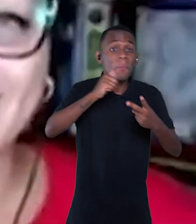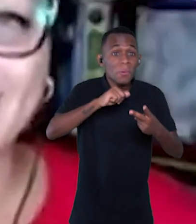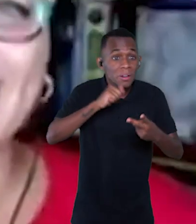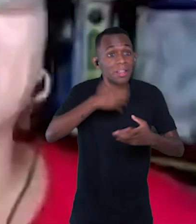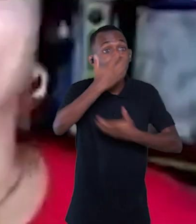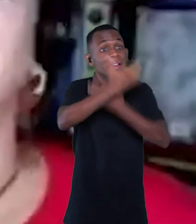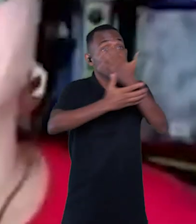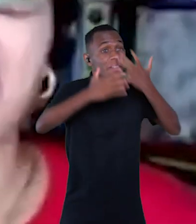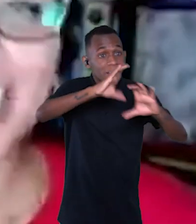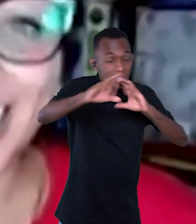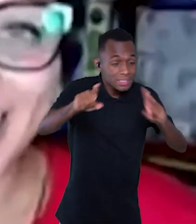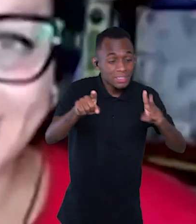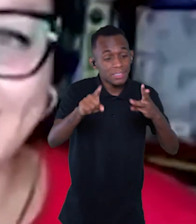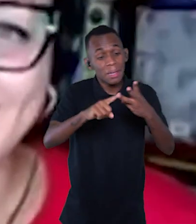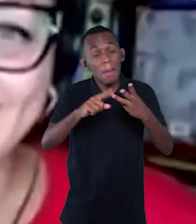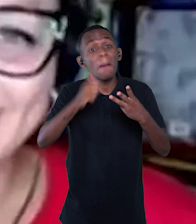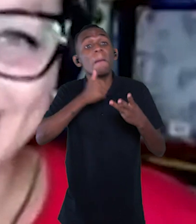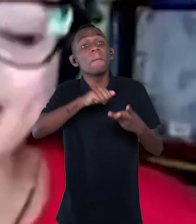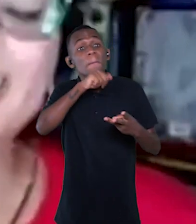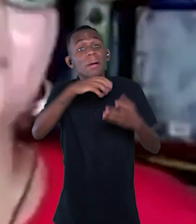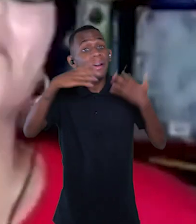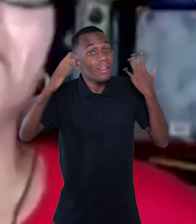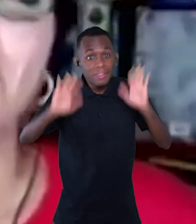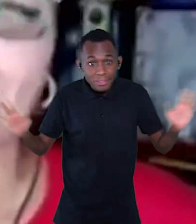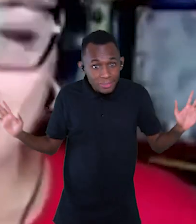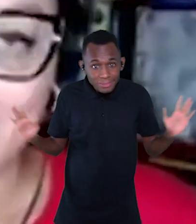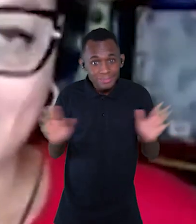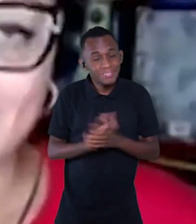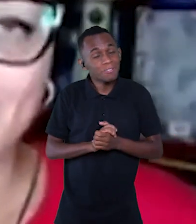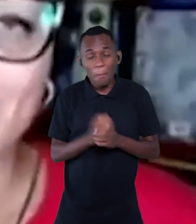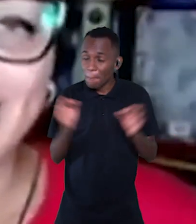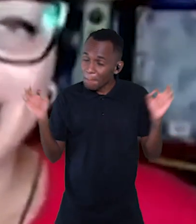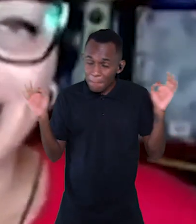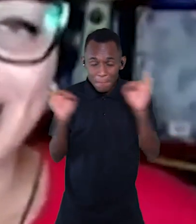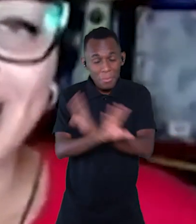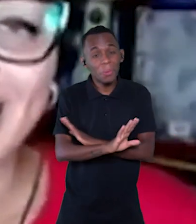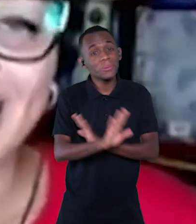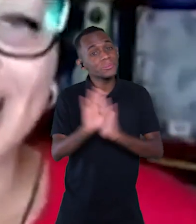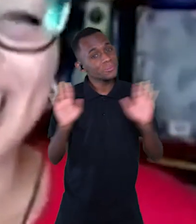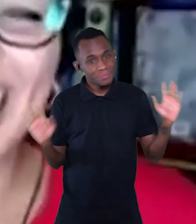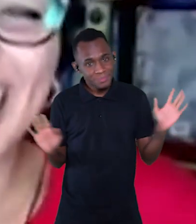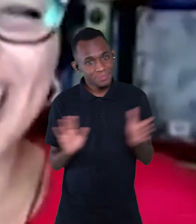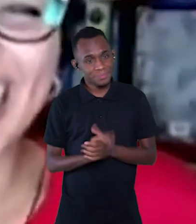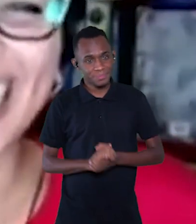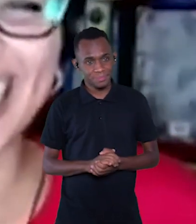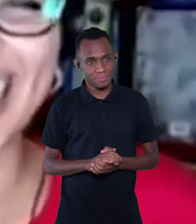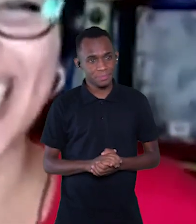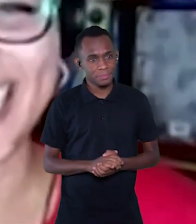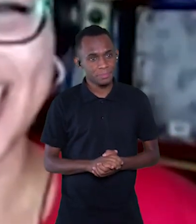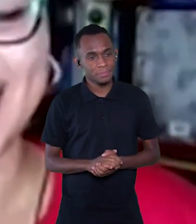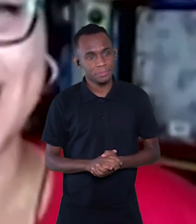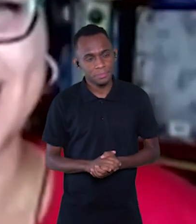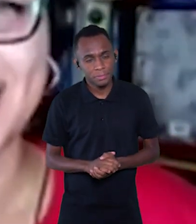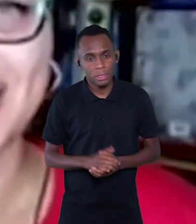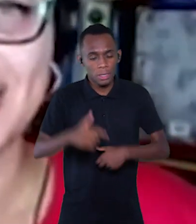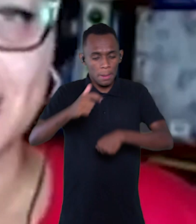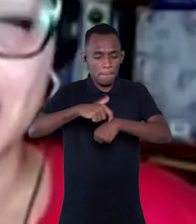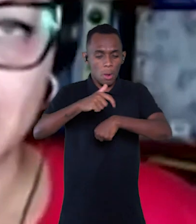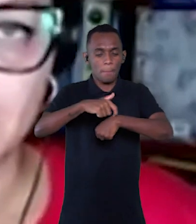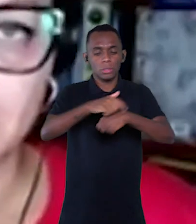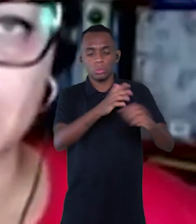mulher, já é Verdade. cantora e Mãe, é mãe, né? verdade. Já é muito. Ô, Júlia,